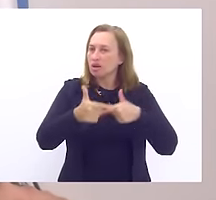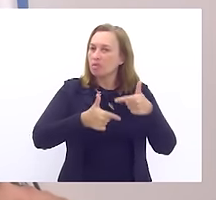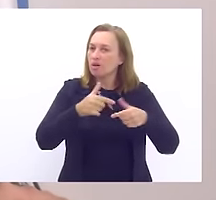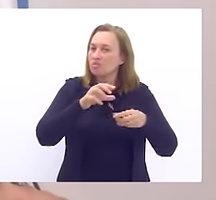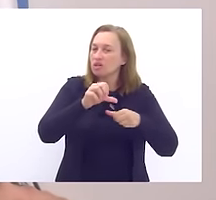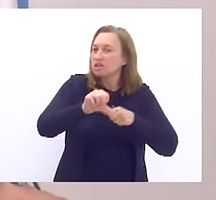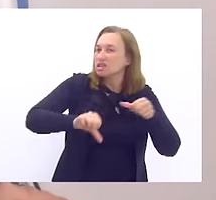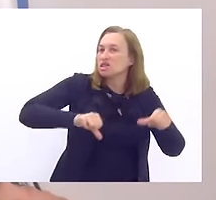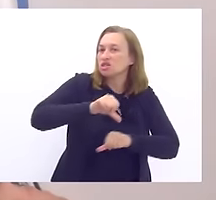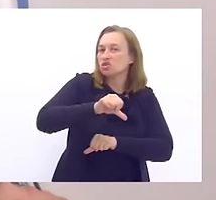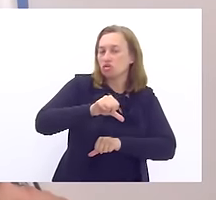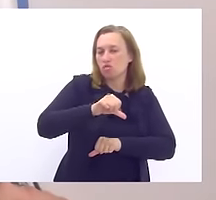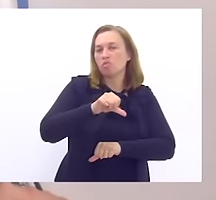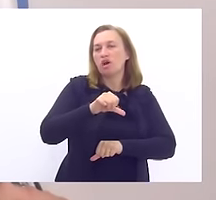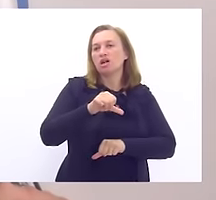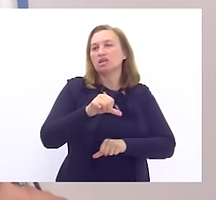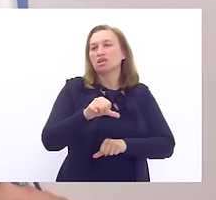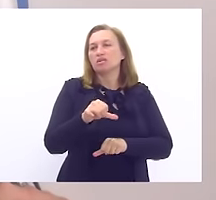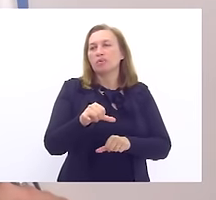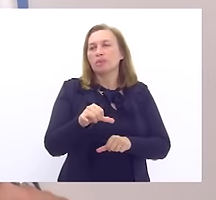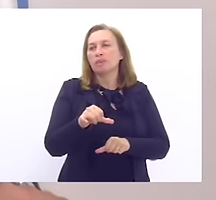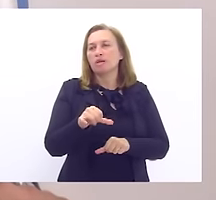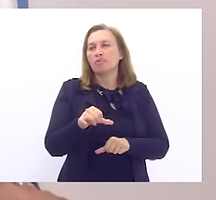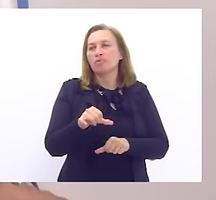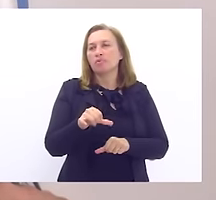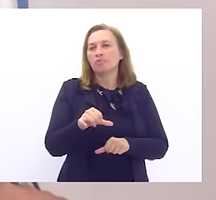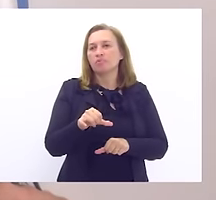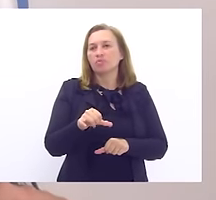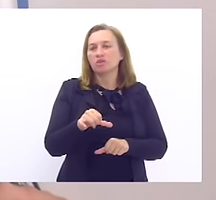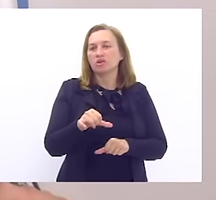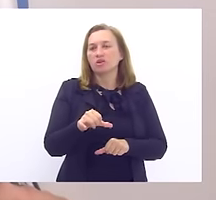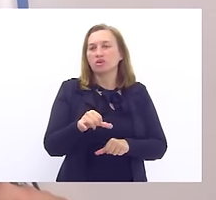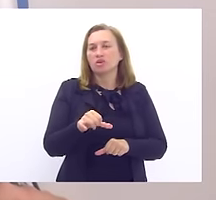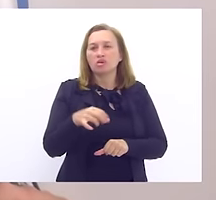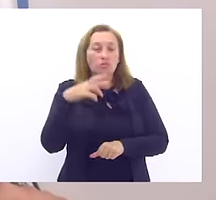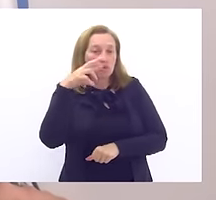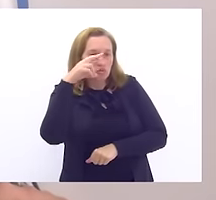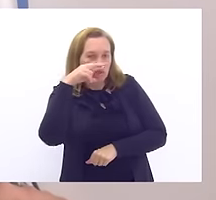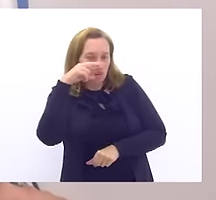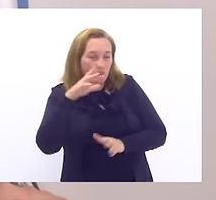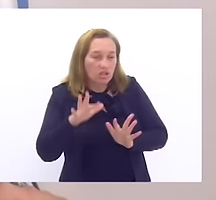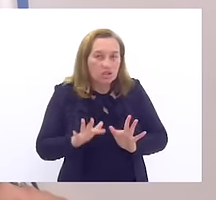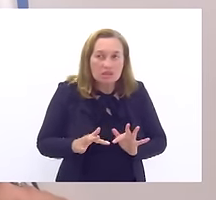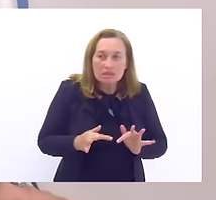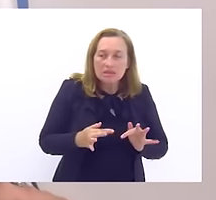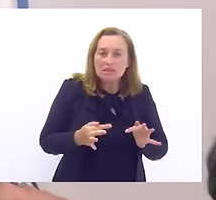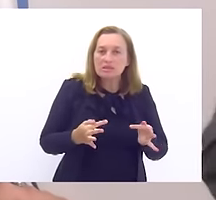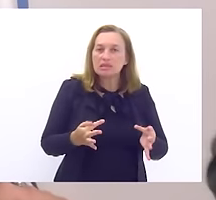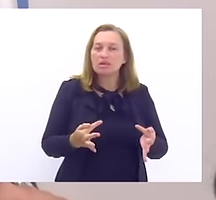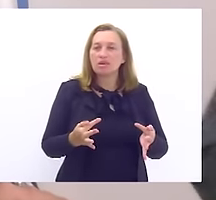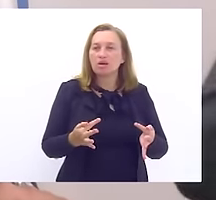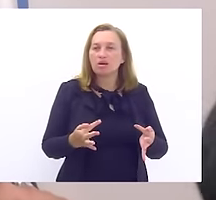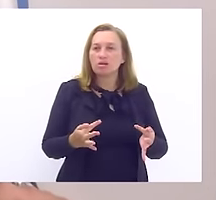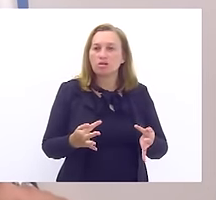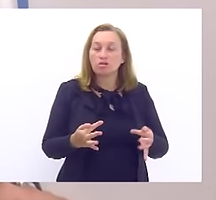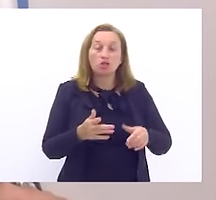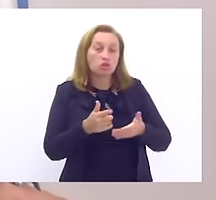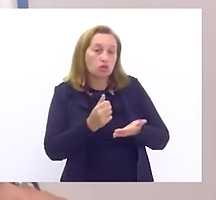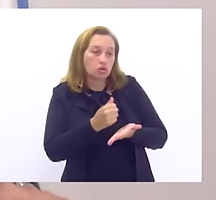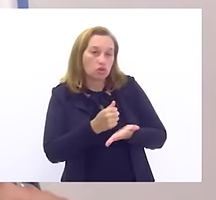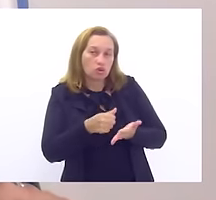transformada numa verificação numa operação de verificação simplesmente de condições de veículos de documentação